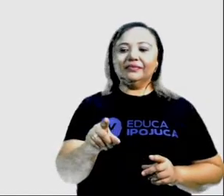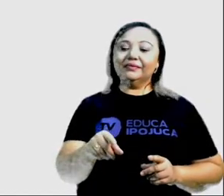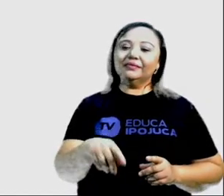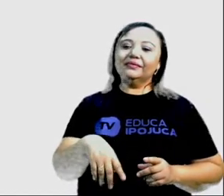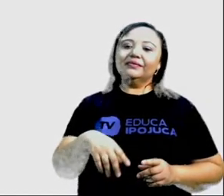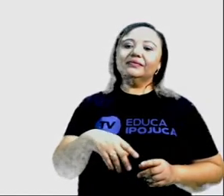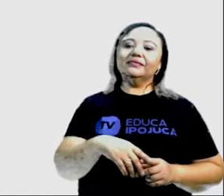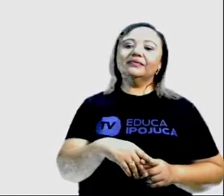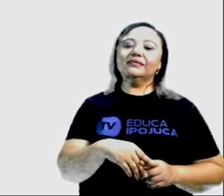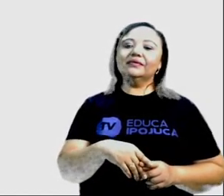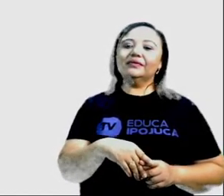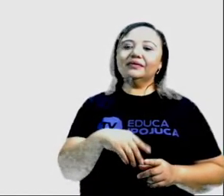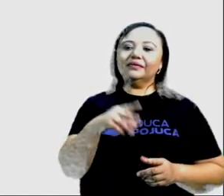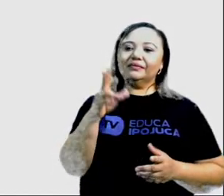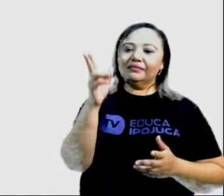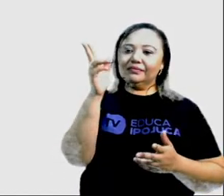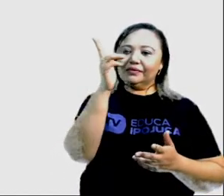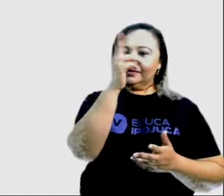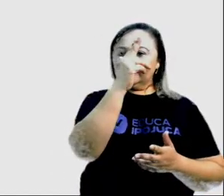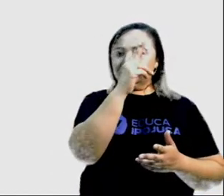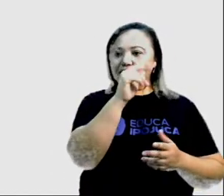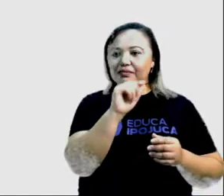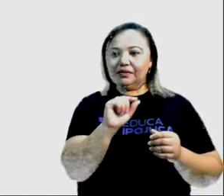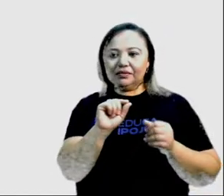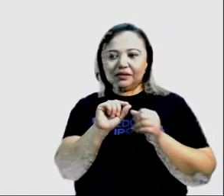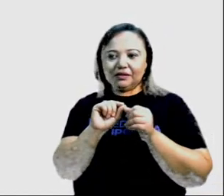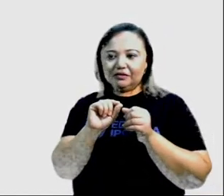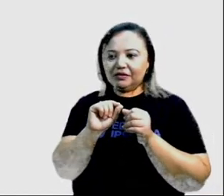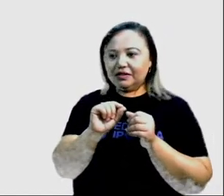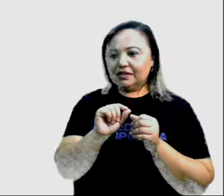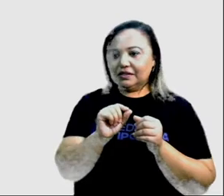ir seguindo passo a passo